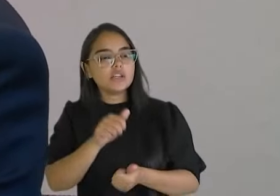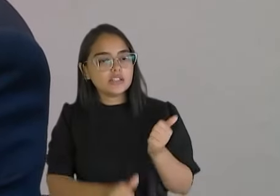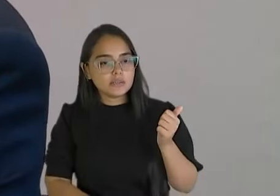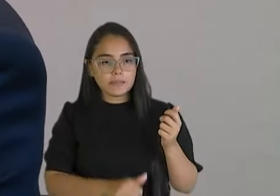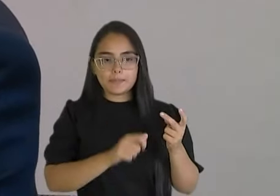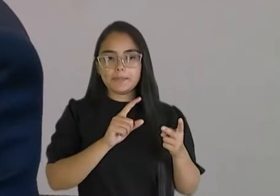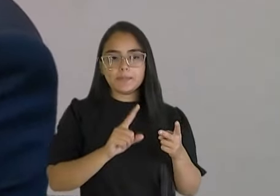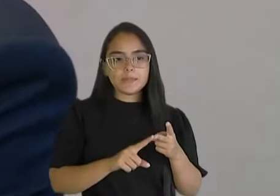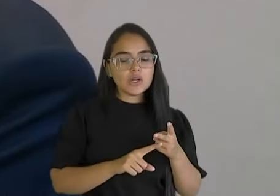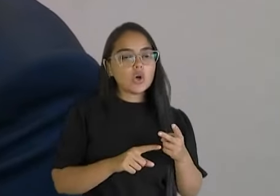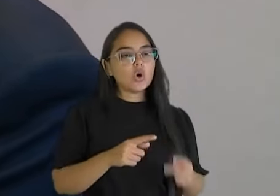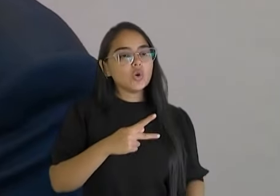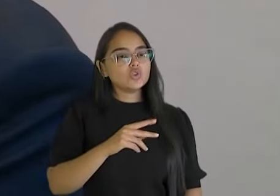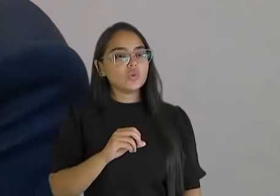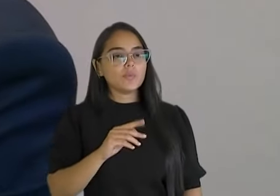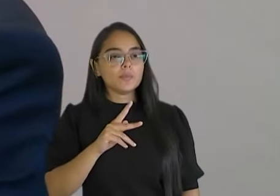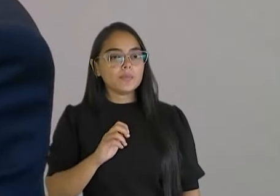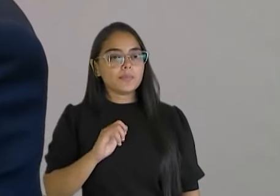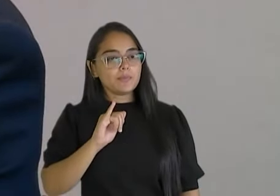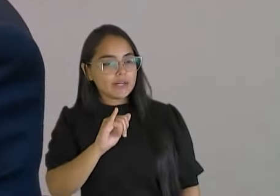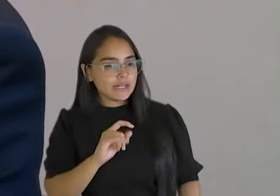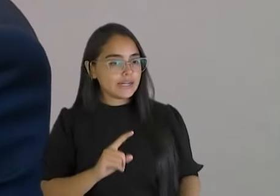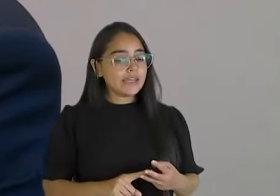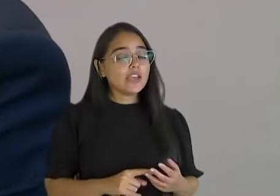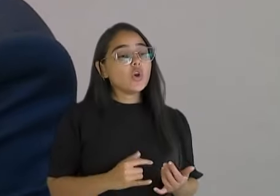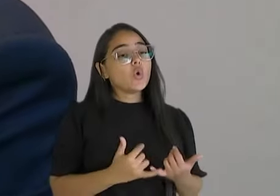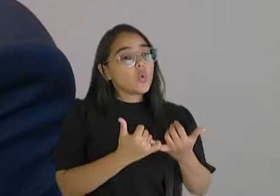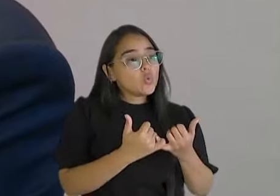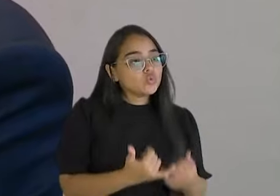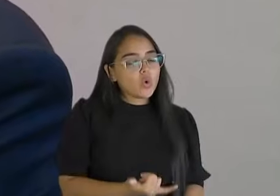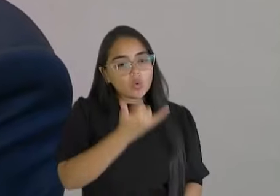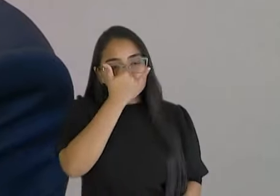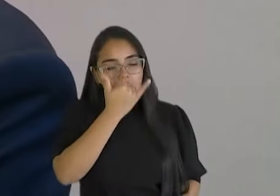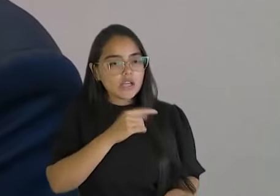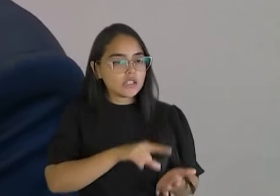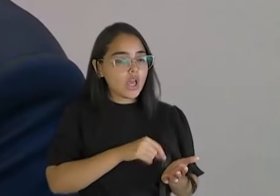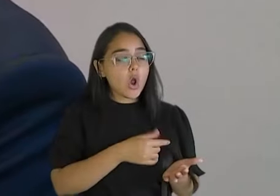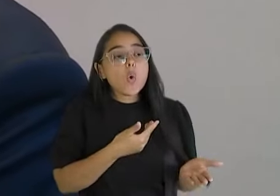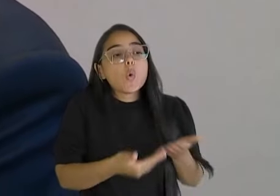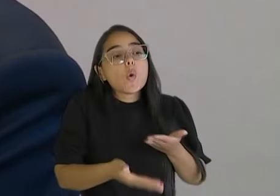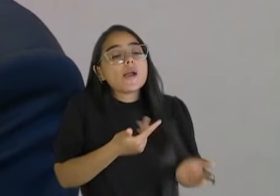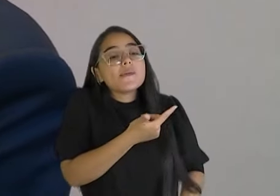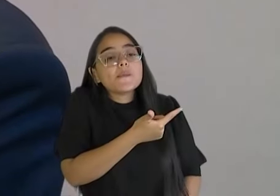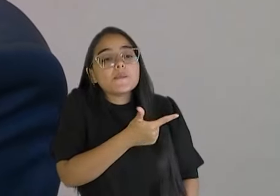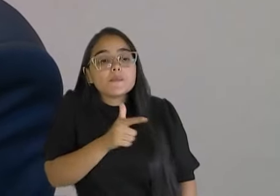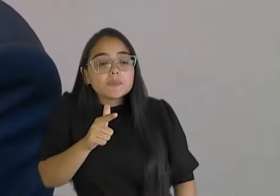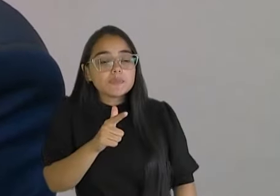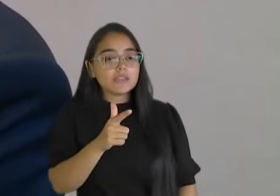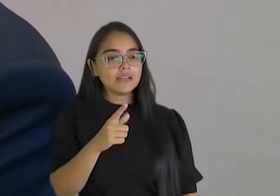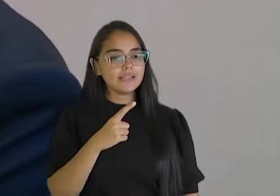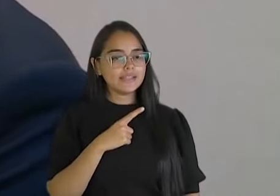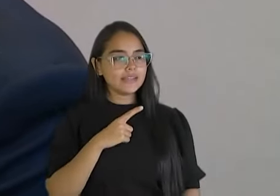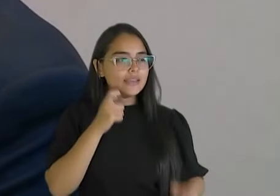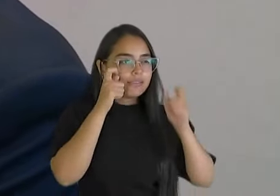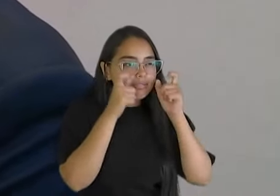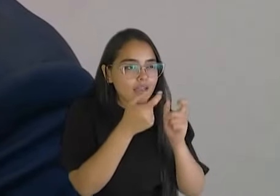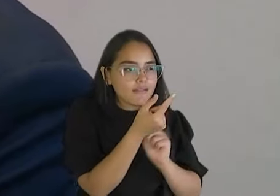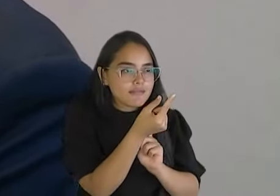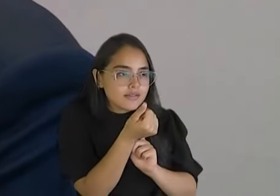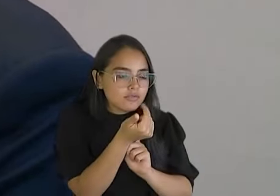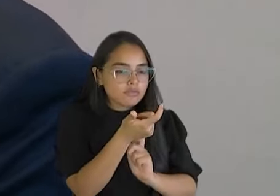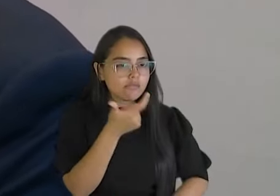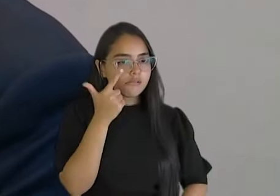confunde com o pôquer, não se confunde com os jogos de azar ou qualquer outra modalidade que vise a obtenção do dinheiro.